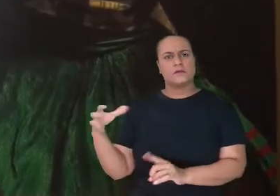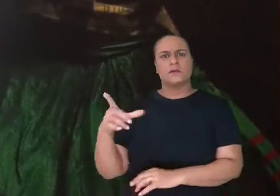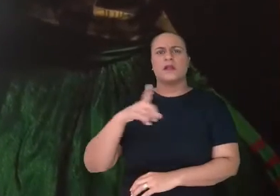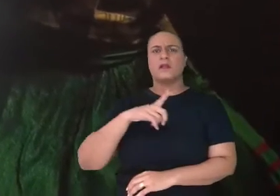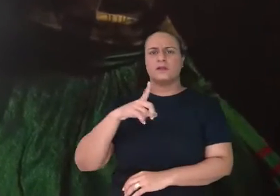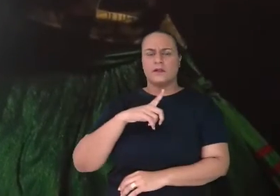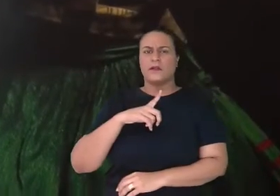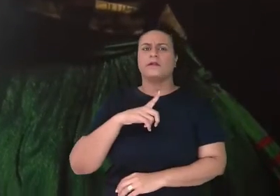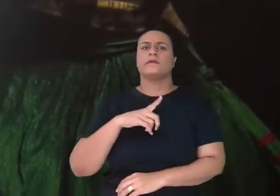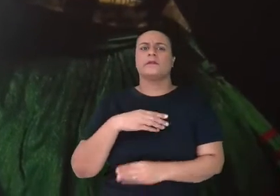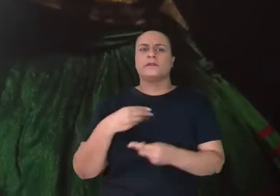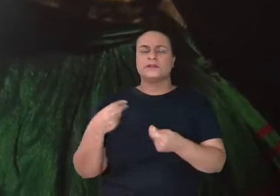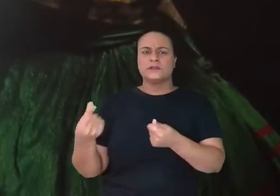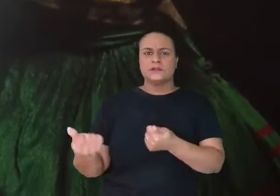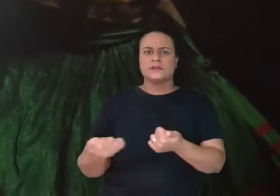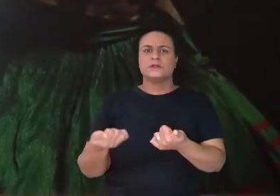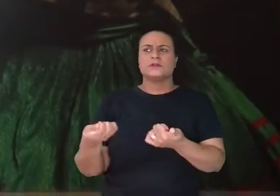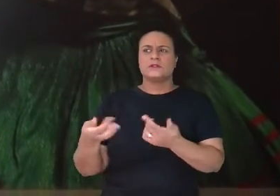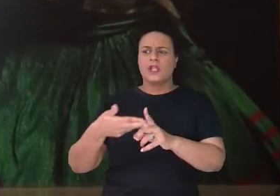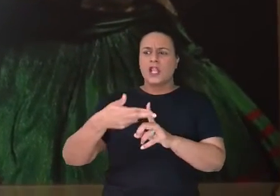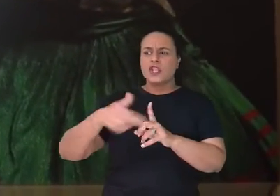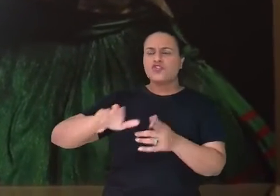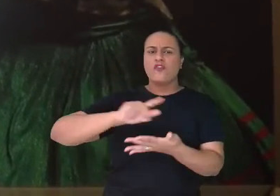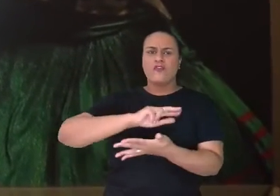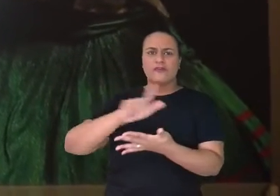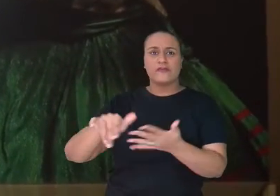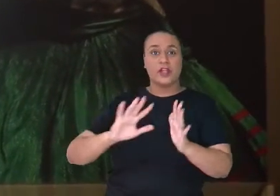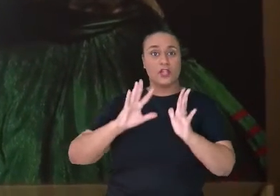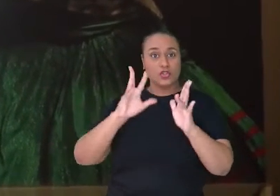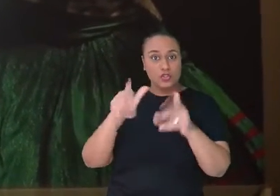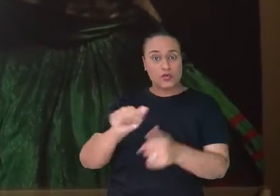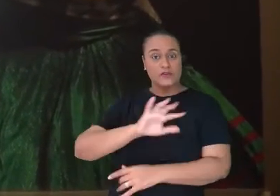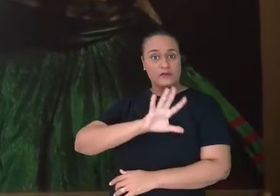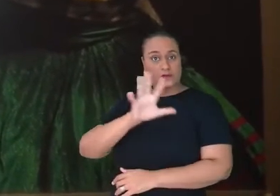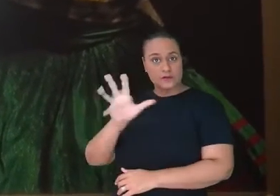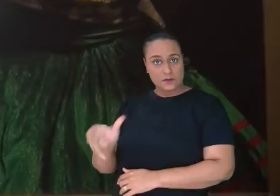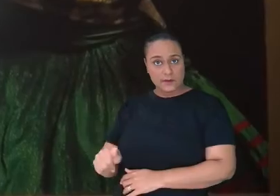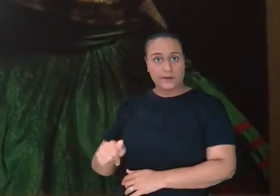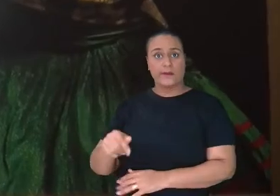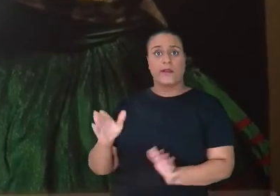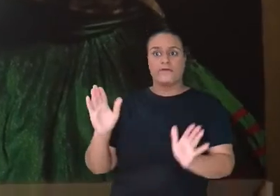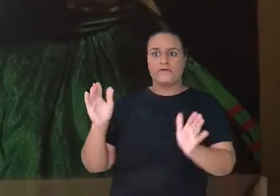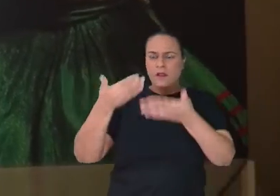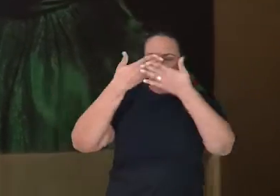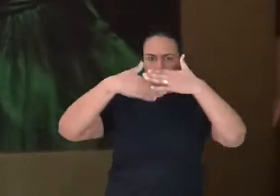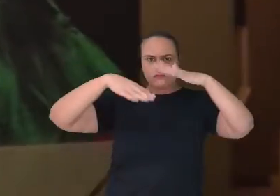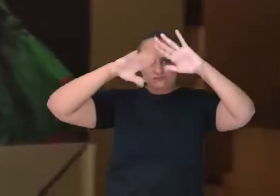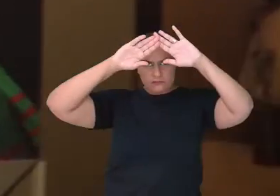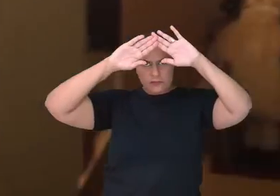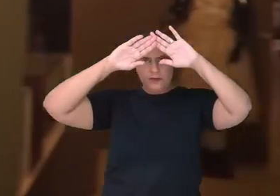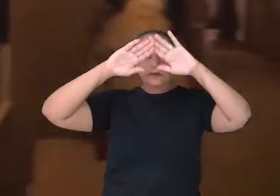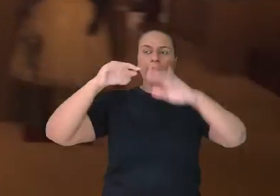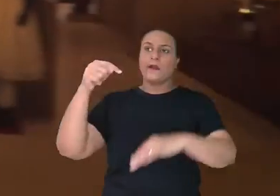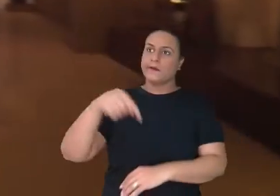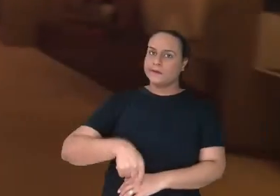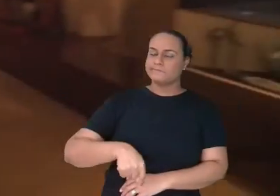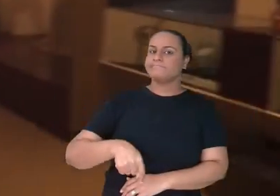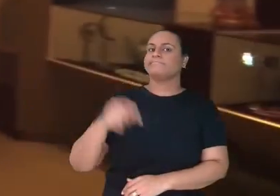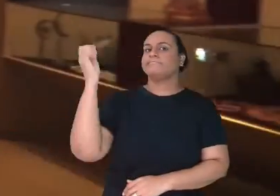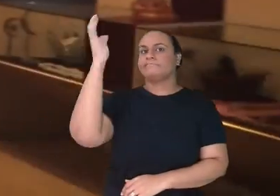troncos religiosos diferentes. Nem toda religião de matriz africana ela tem culto aos orixás, ainda que aqui no Brasil a gente